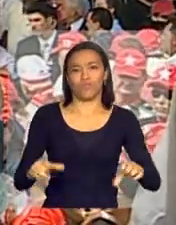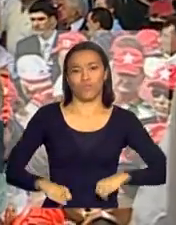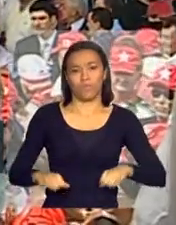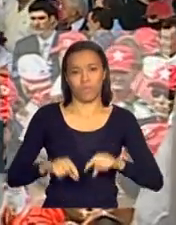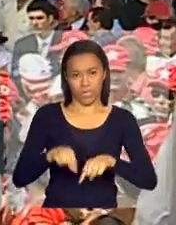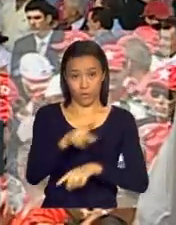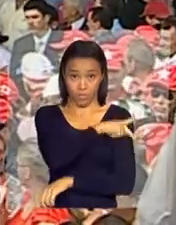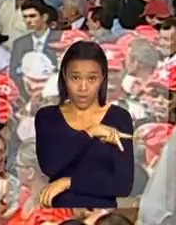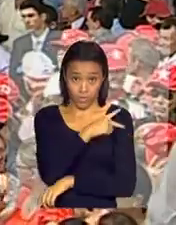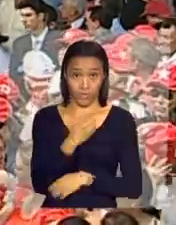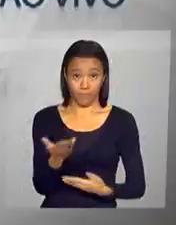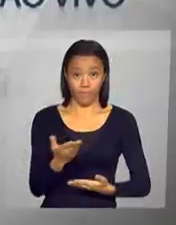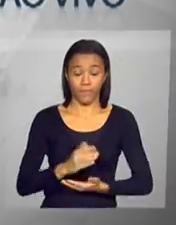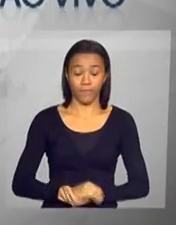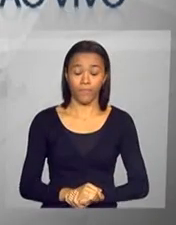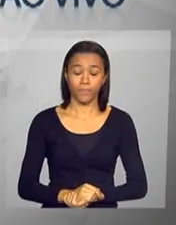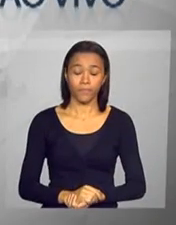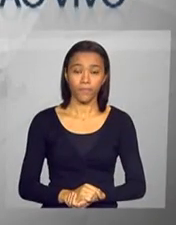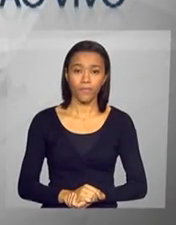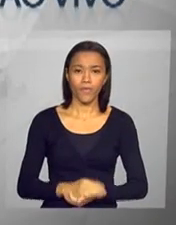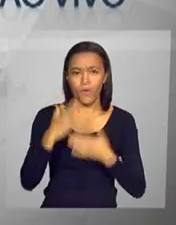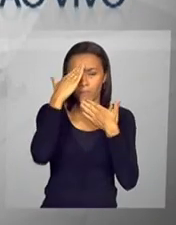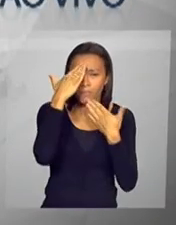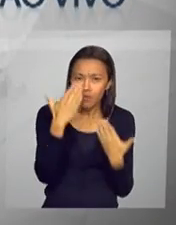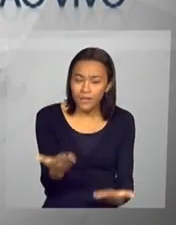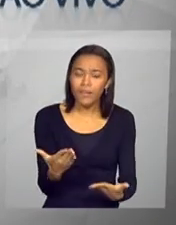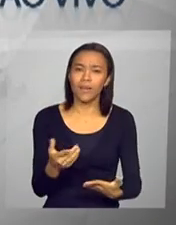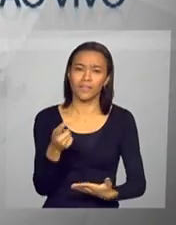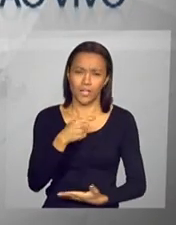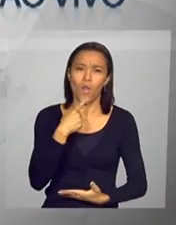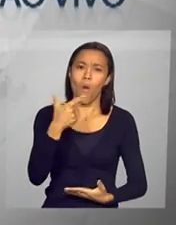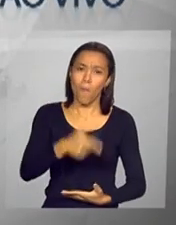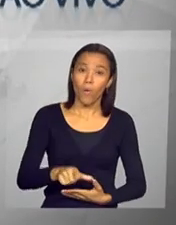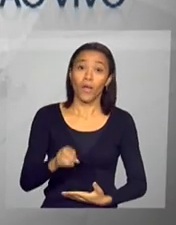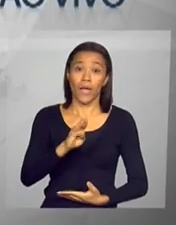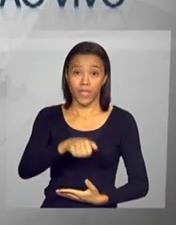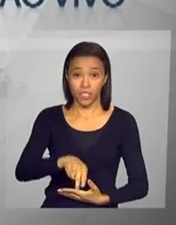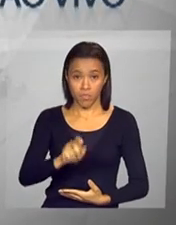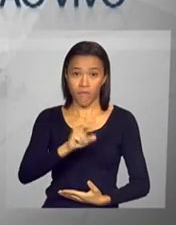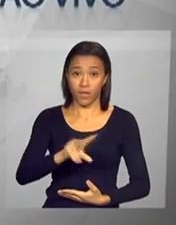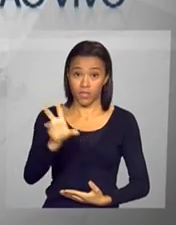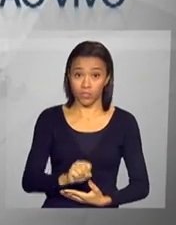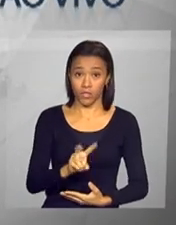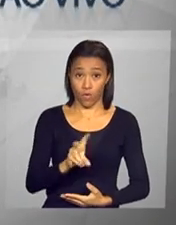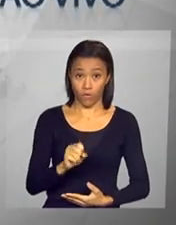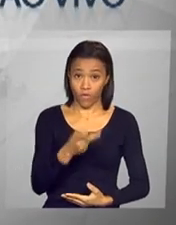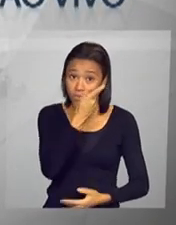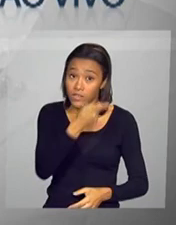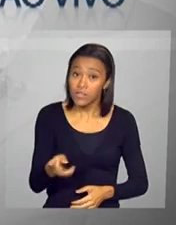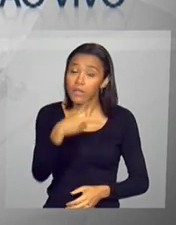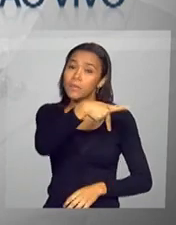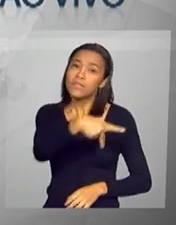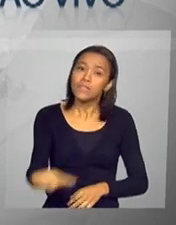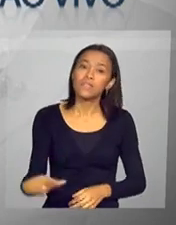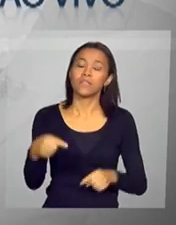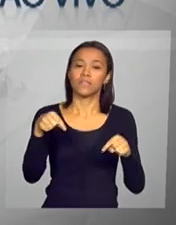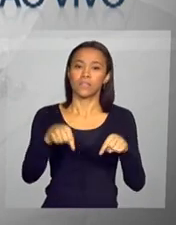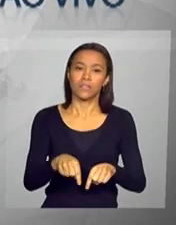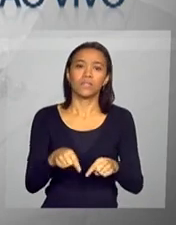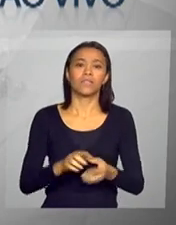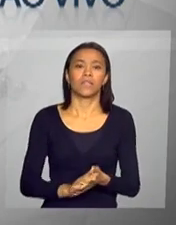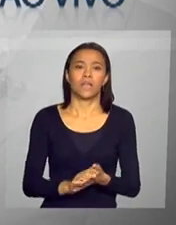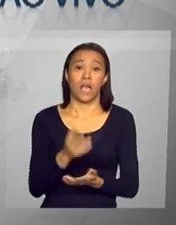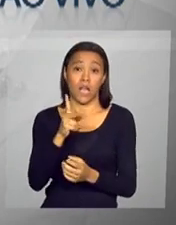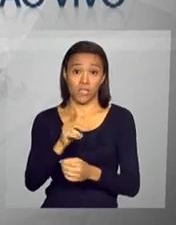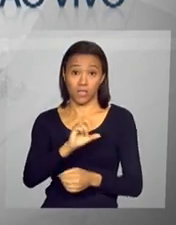Piauí. Malu. Obrigada, Isabela. E logo mais a NBR vai transmitir ao vivo a visita da presidenta Dilma a